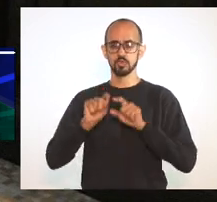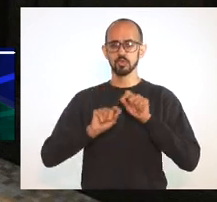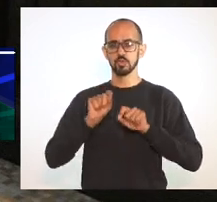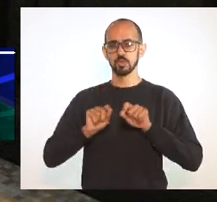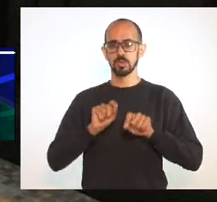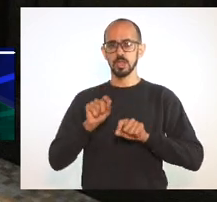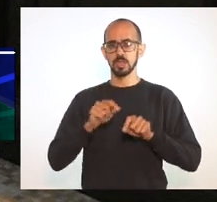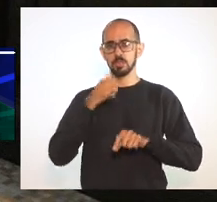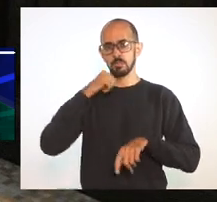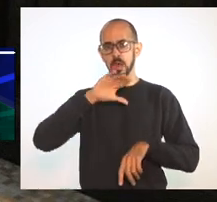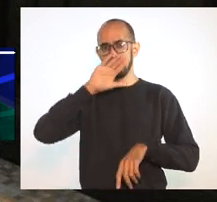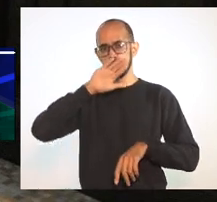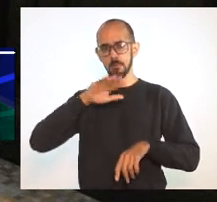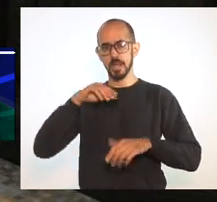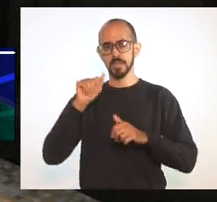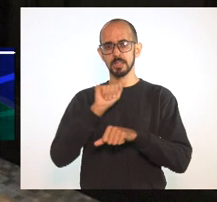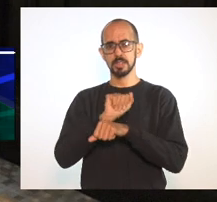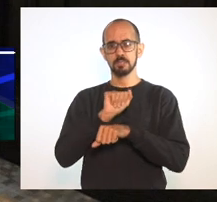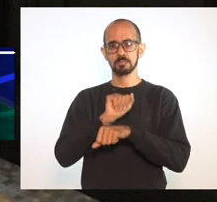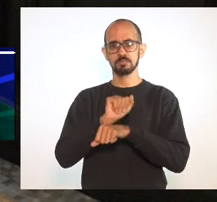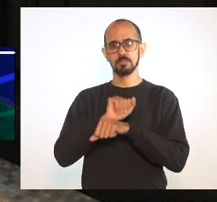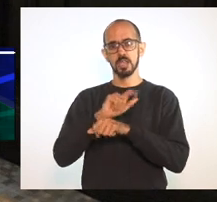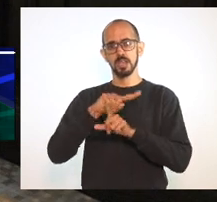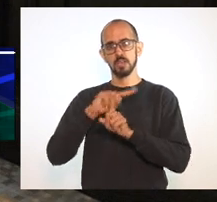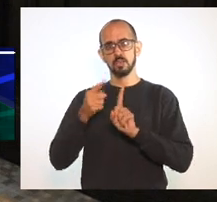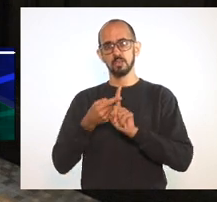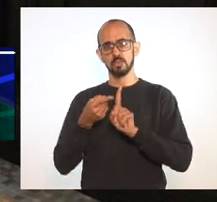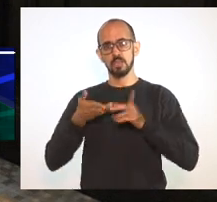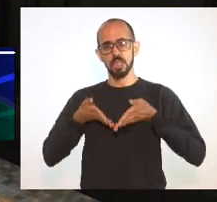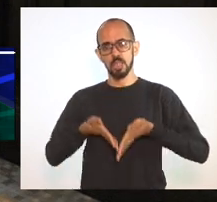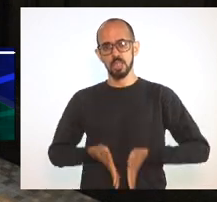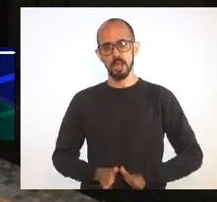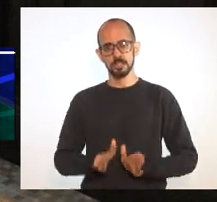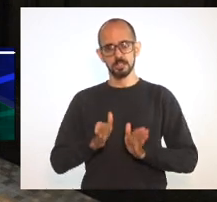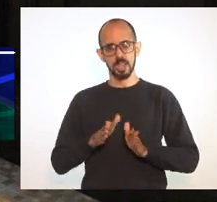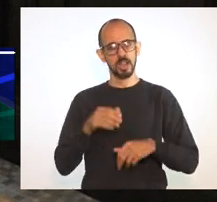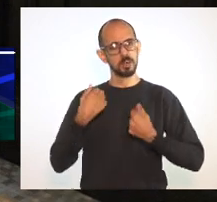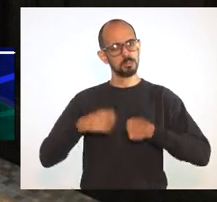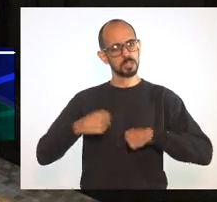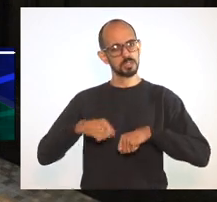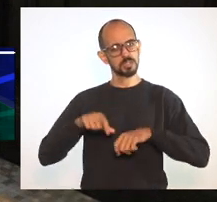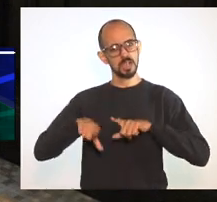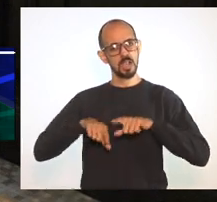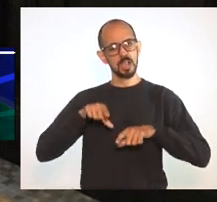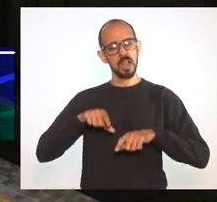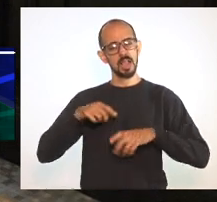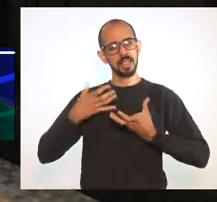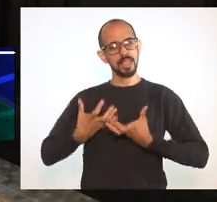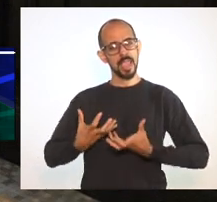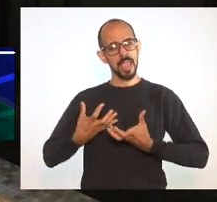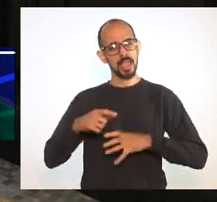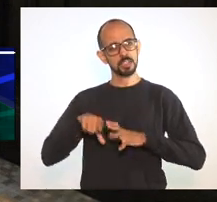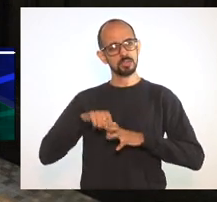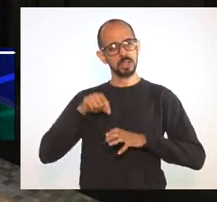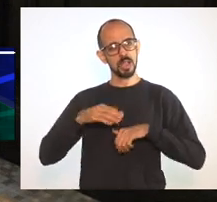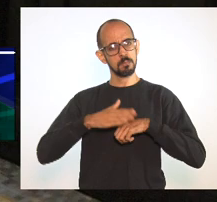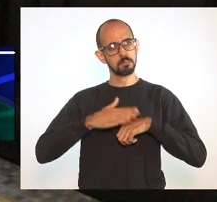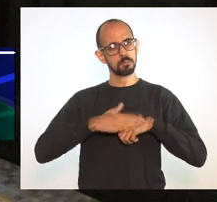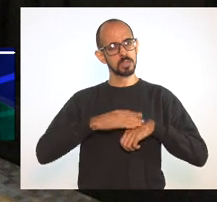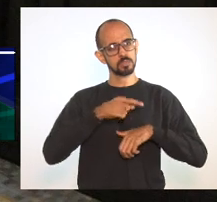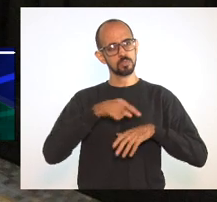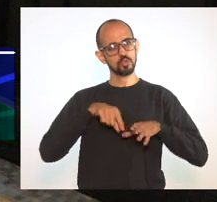que uma mãe que aguarda a ter um filho, ela precisa ter esse filho, ela escolheu ter esse filho, e que,